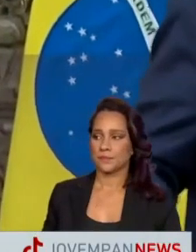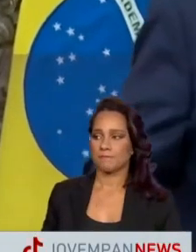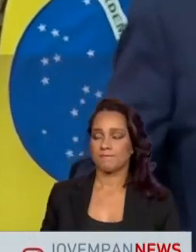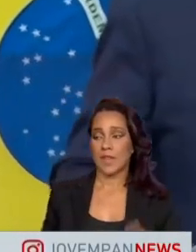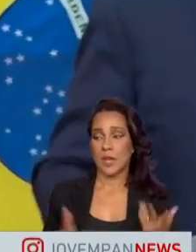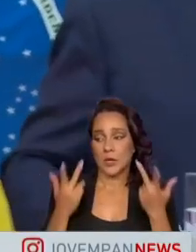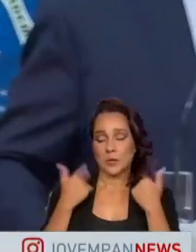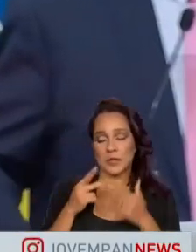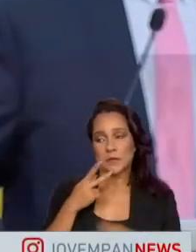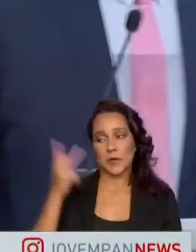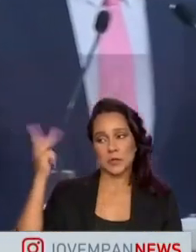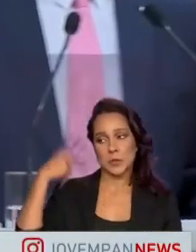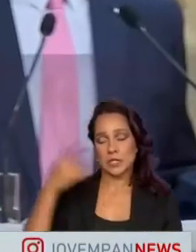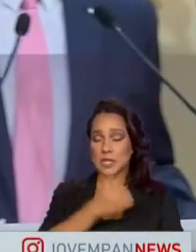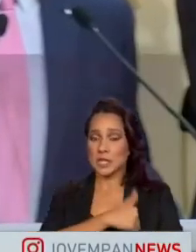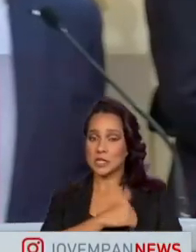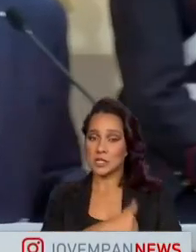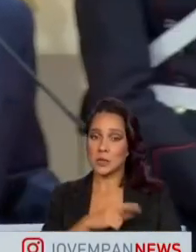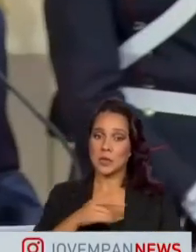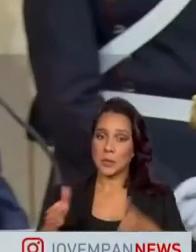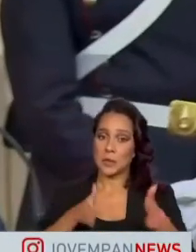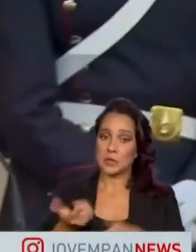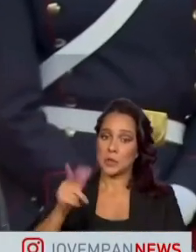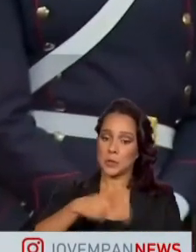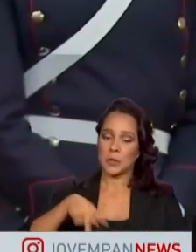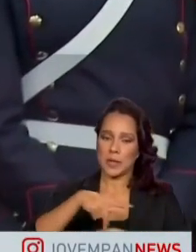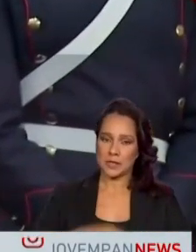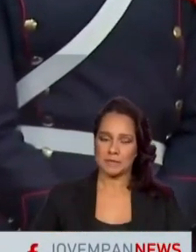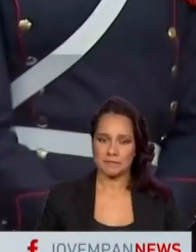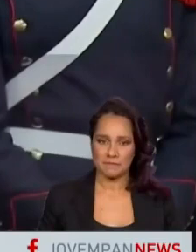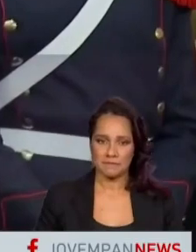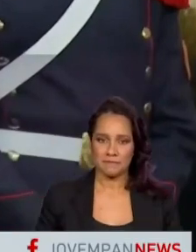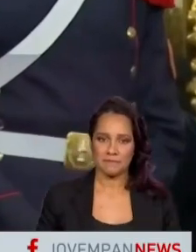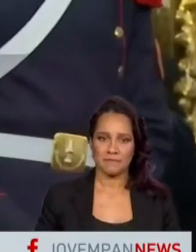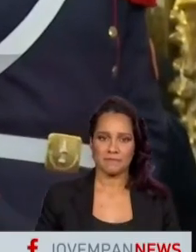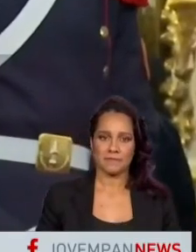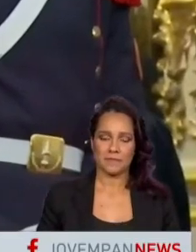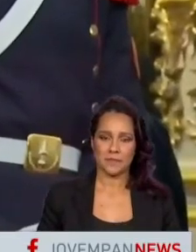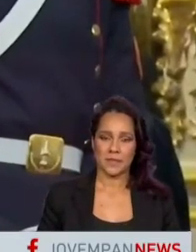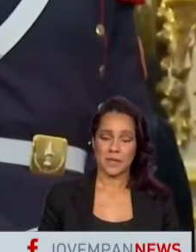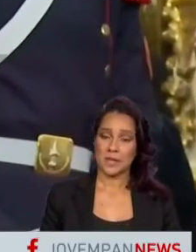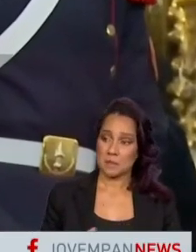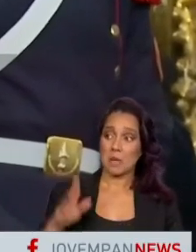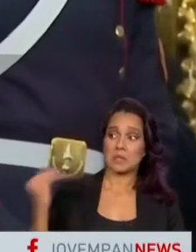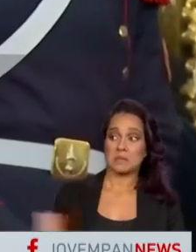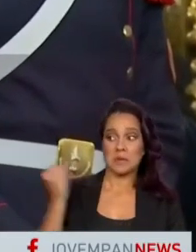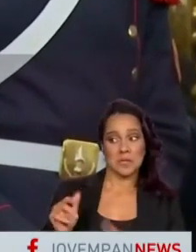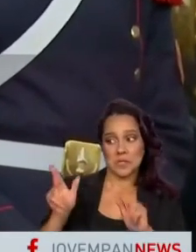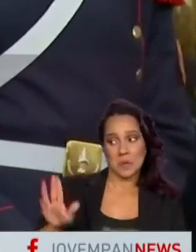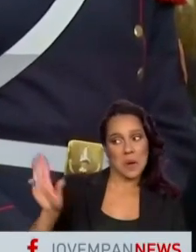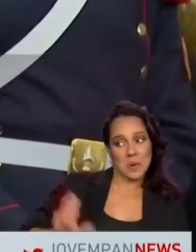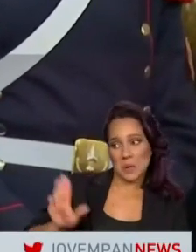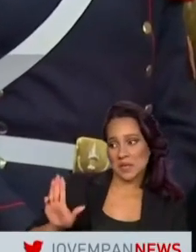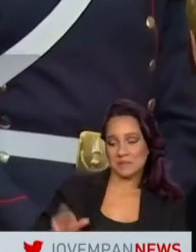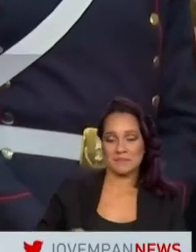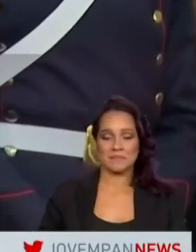Eu normalmente não falo sobre política argentina quando existe um mandatário estrangeiro. Alguém tão importante como Lula. E mais ainda quando é tão importante quanto